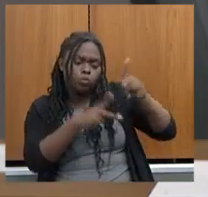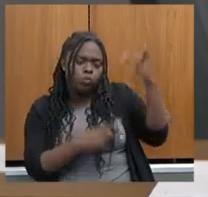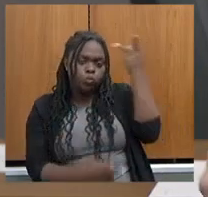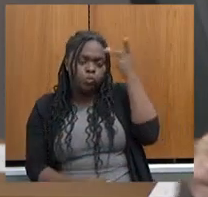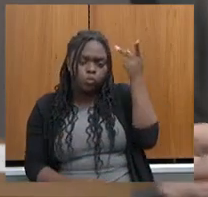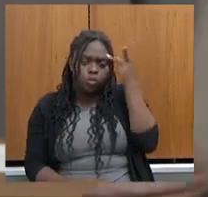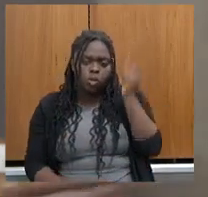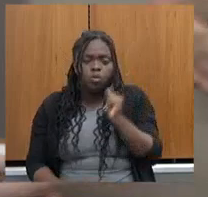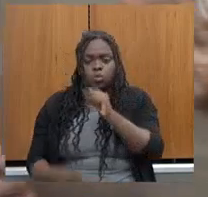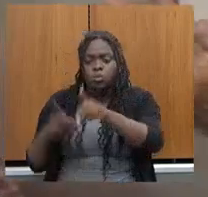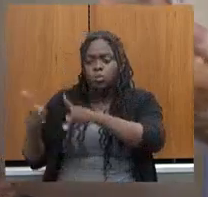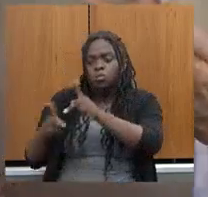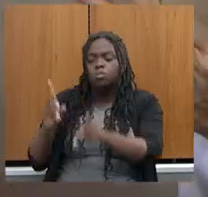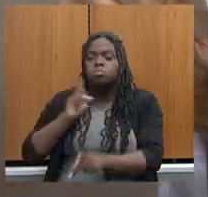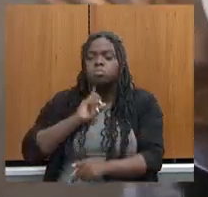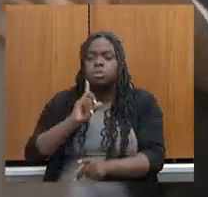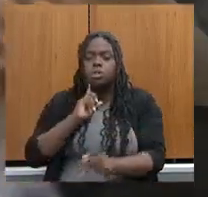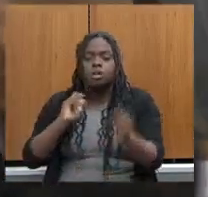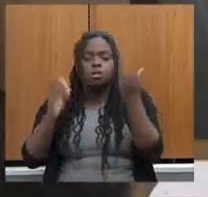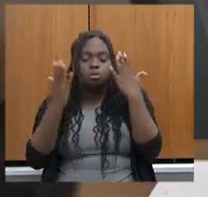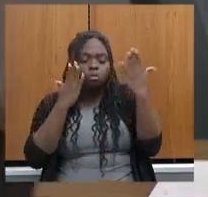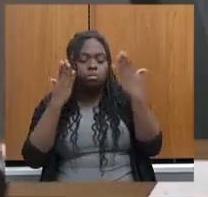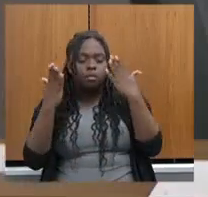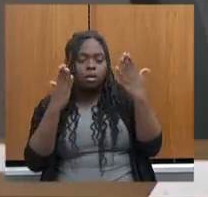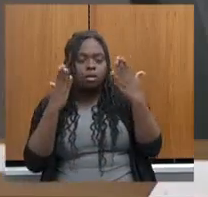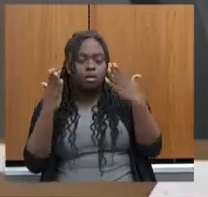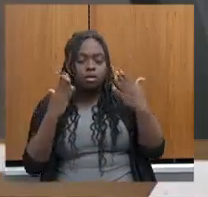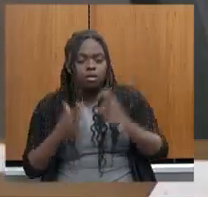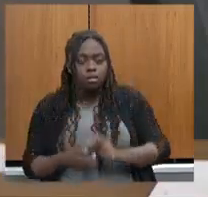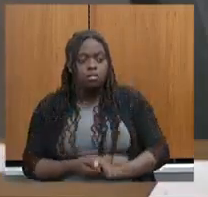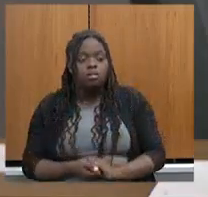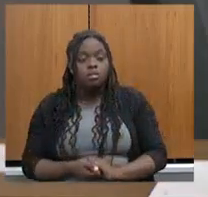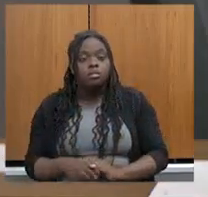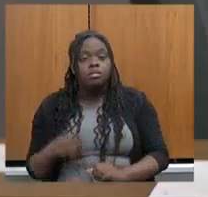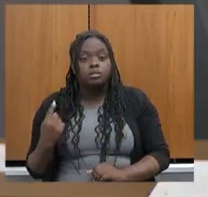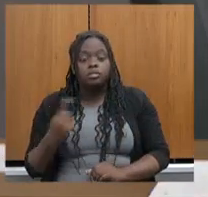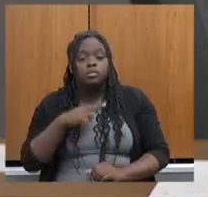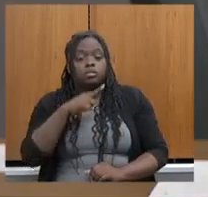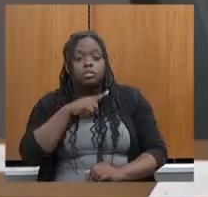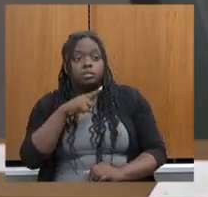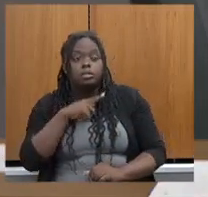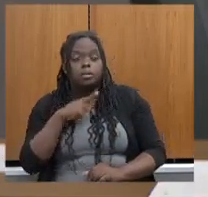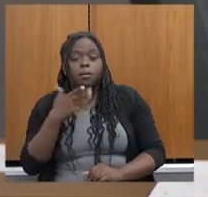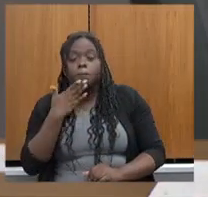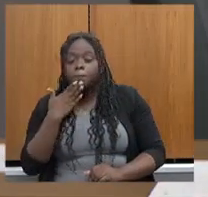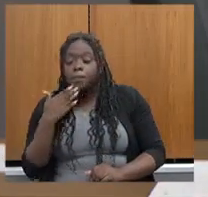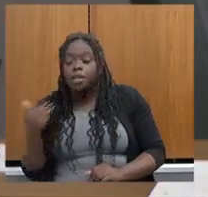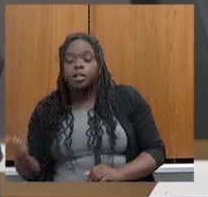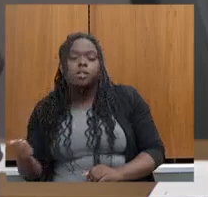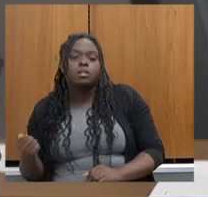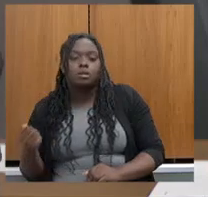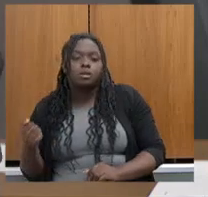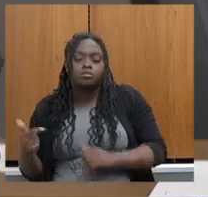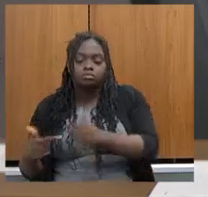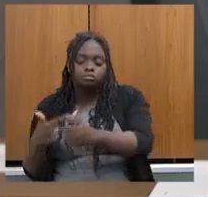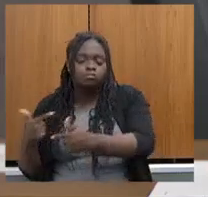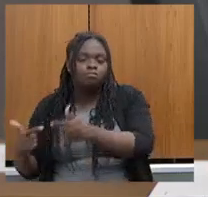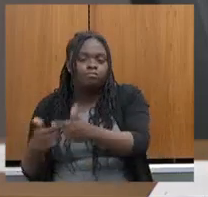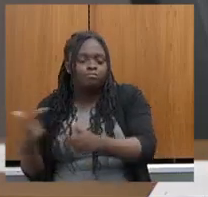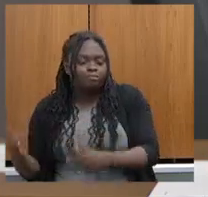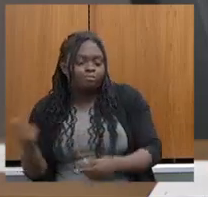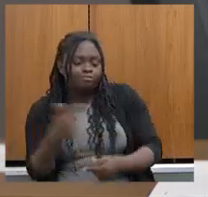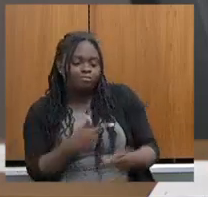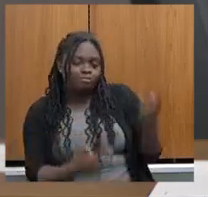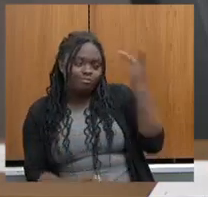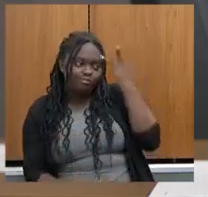com a população de Minas Gerais proporcionalmente nós temos uma condição melhor de efetivo do